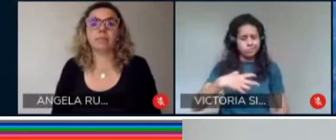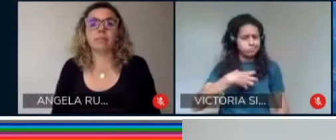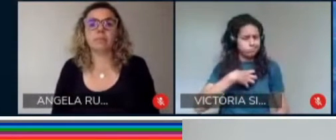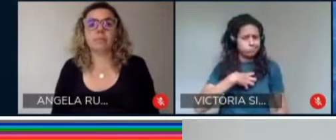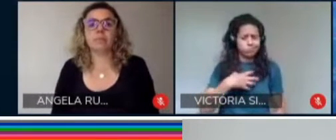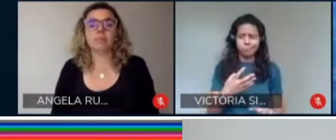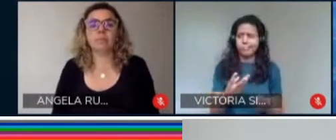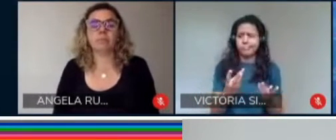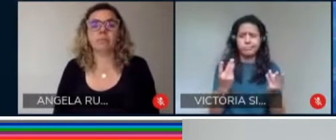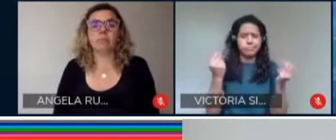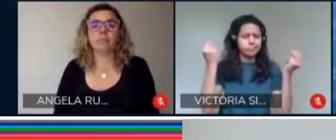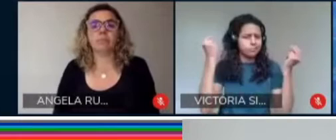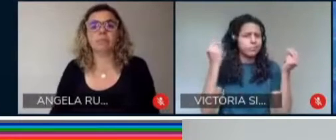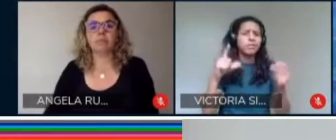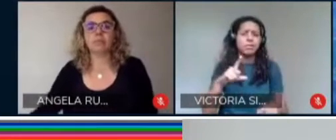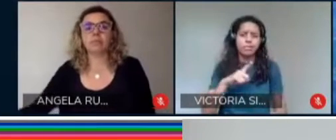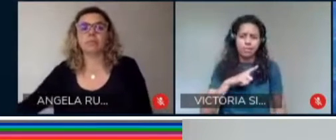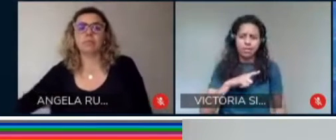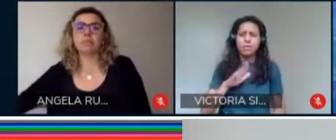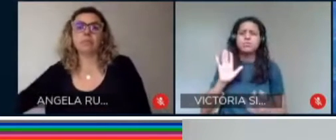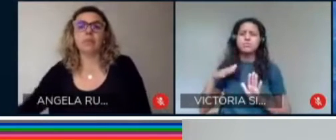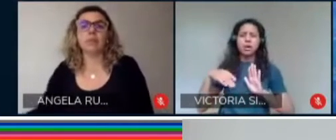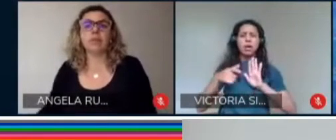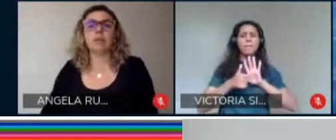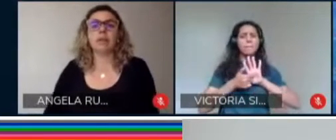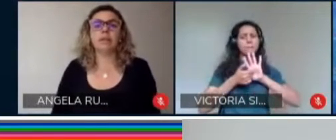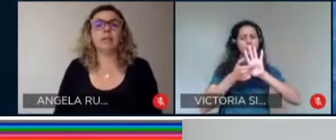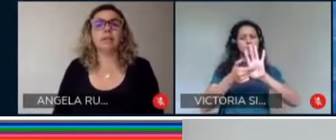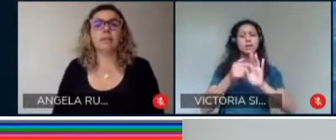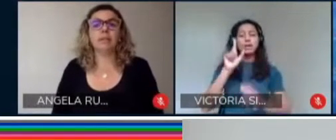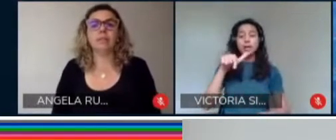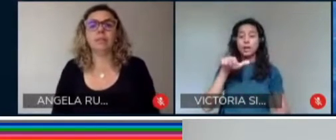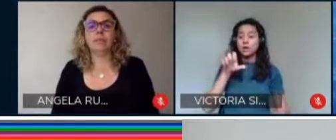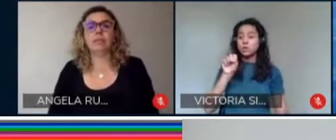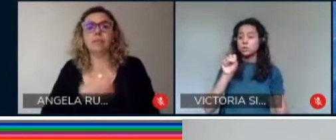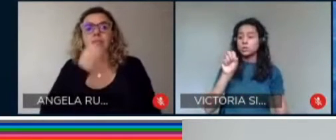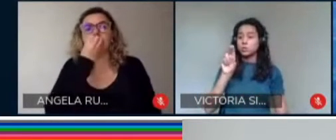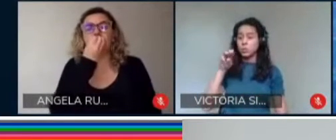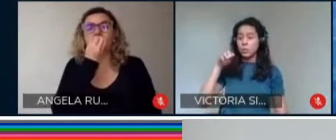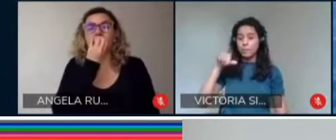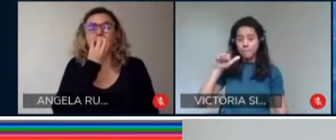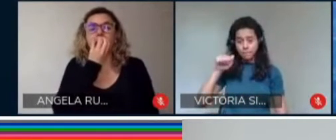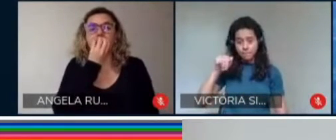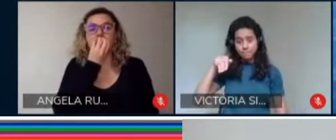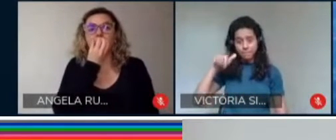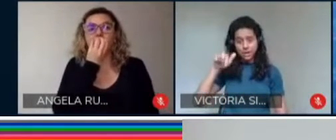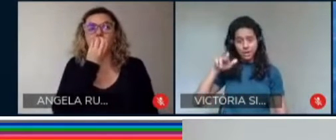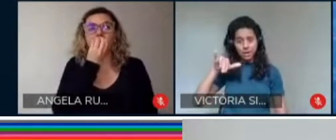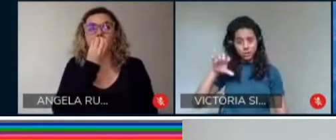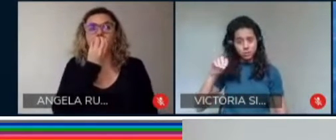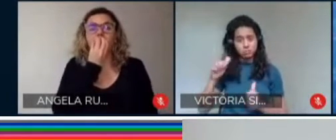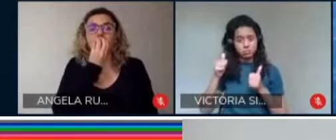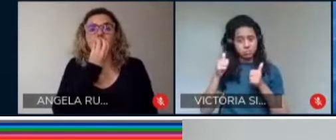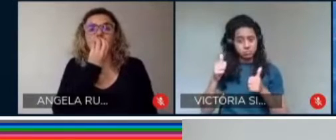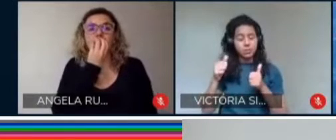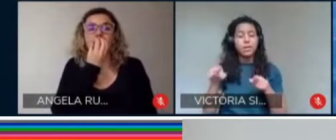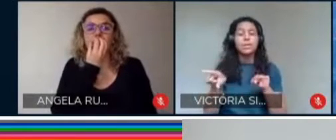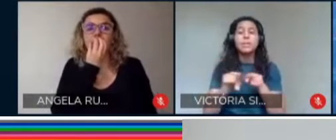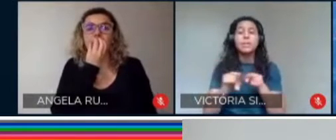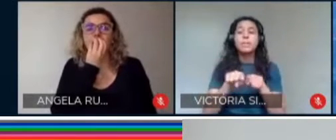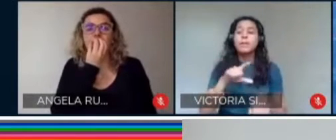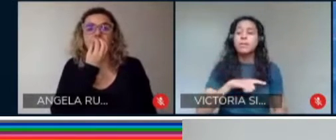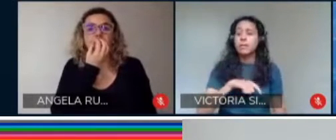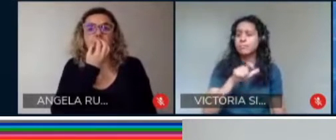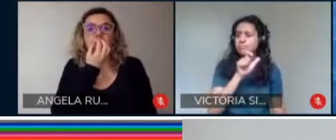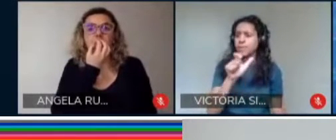Algumas delas eu já mostrei ali, uma delas é o sumarizar, né? Eu propor termos relevantes